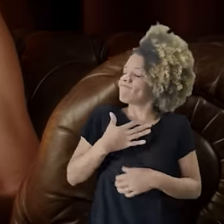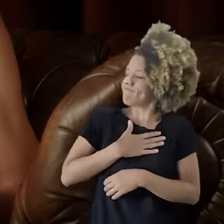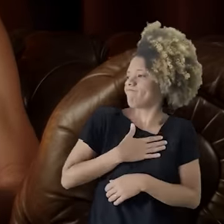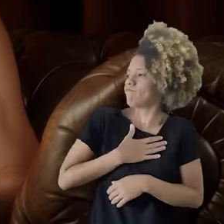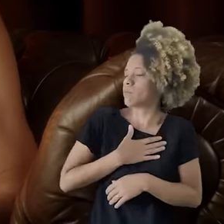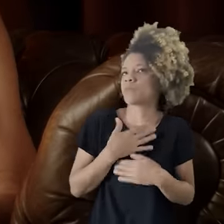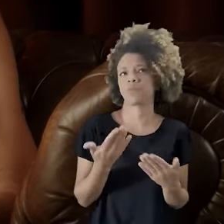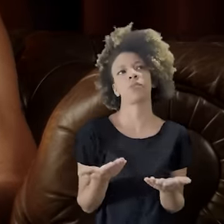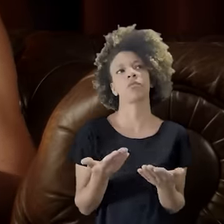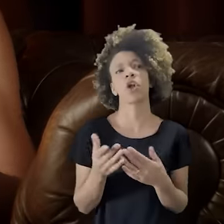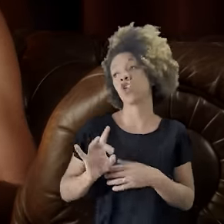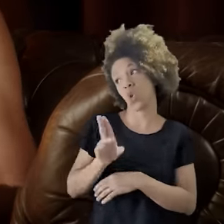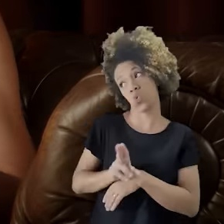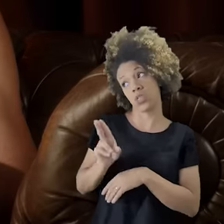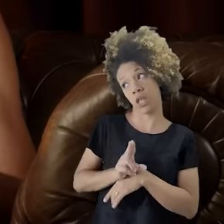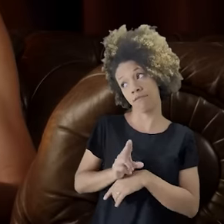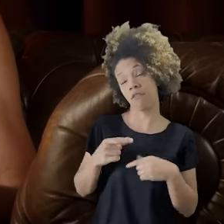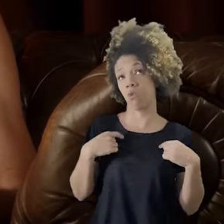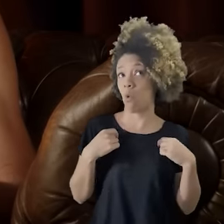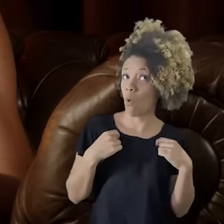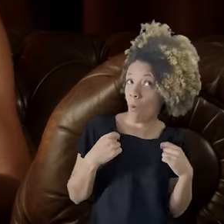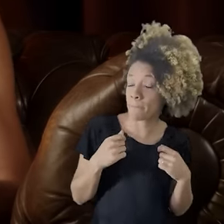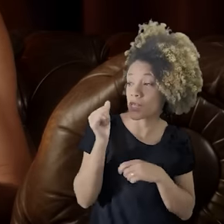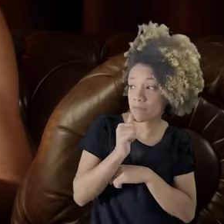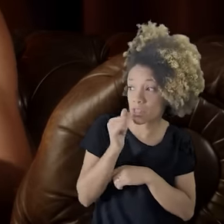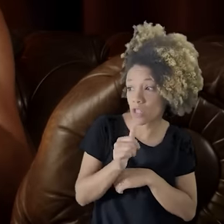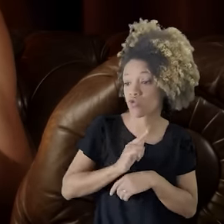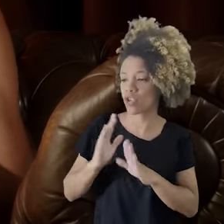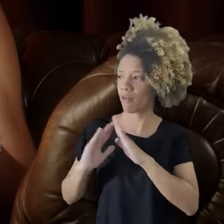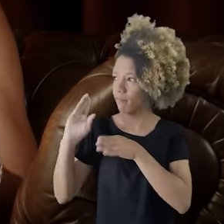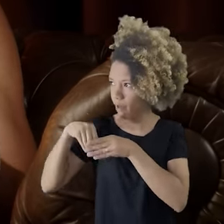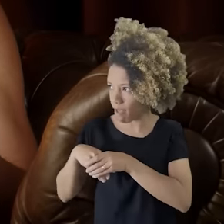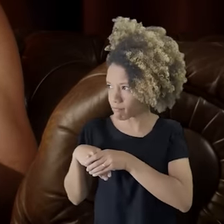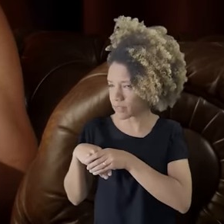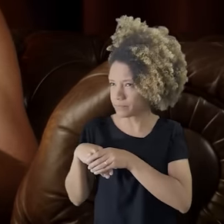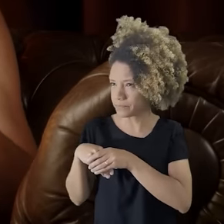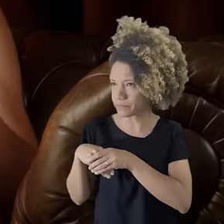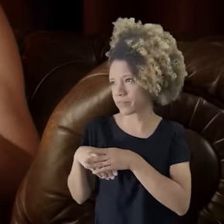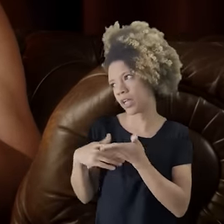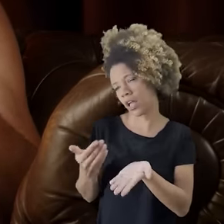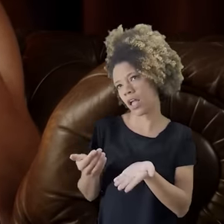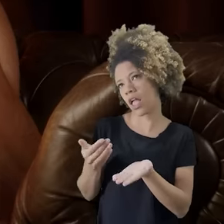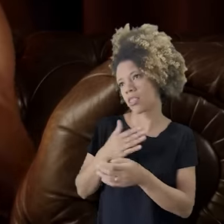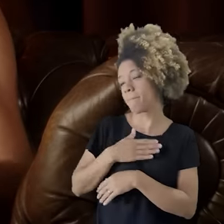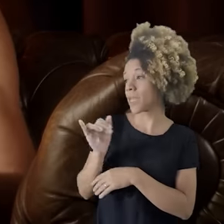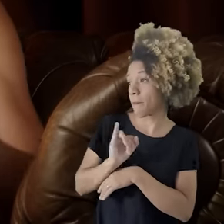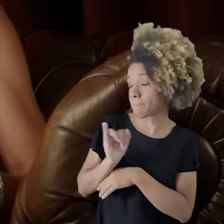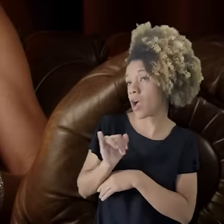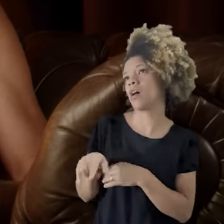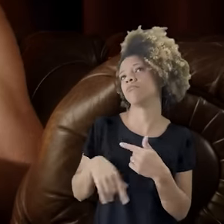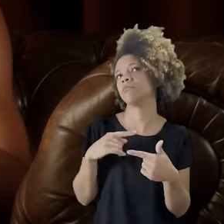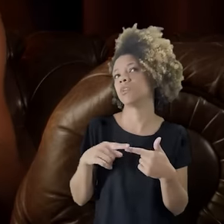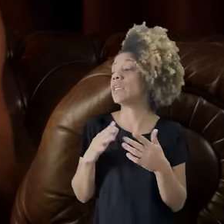eu só usava umas roupas femininas que em casa que era da minha